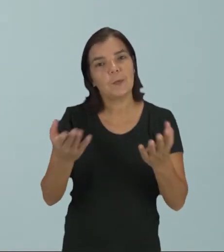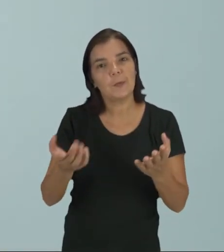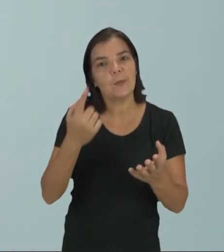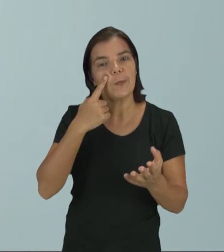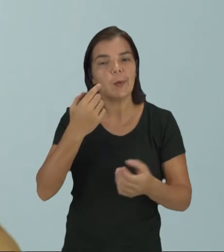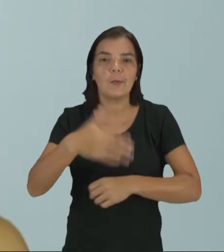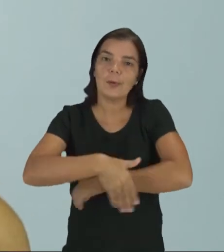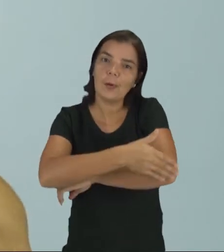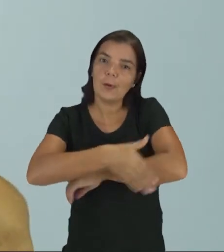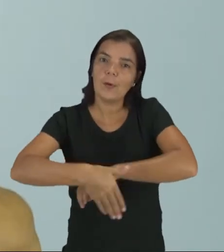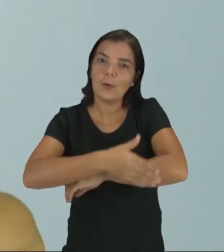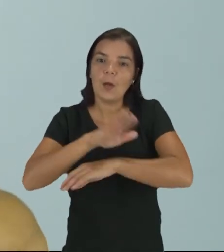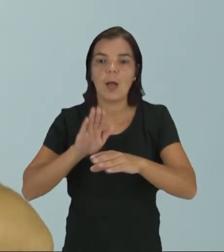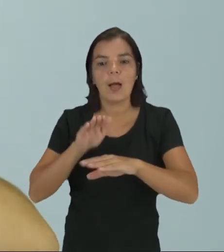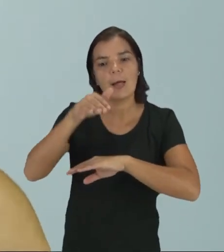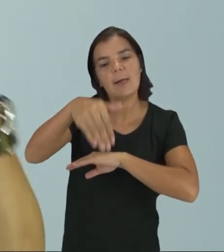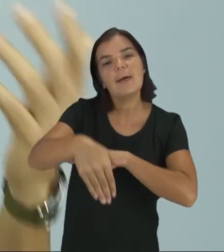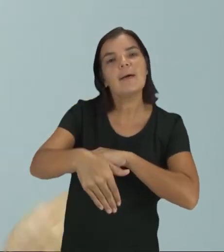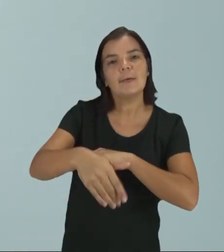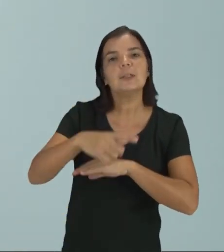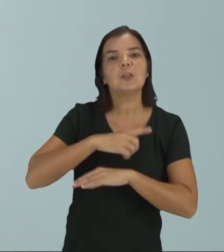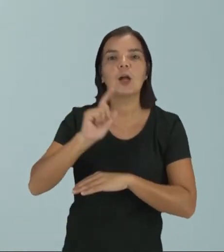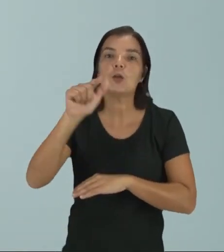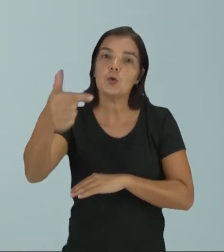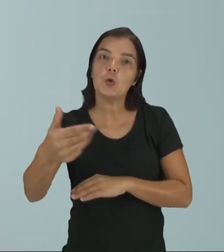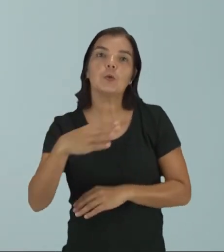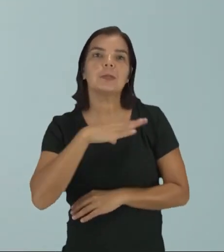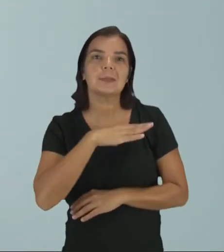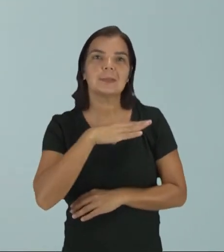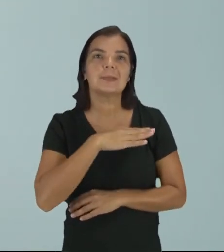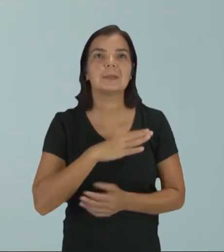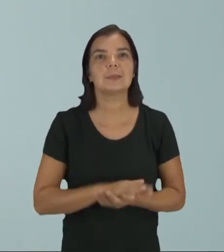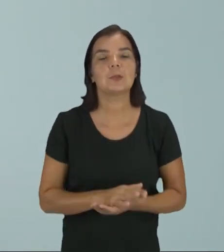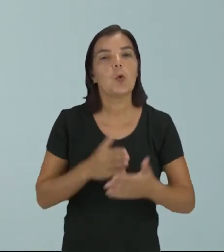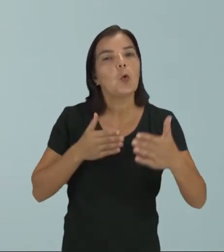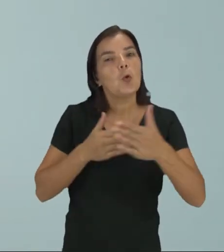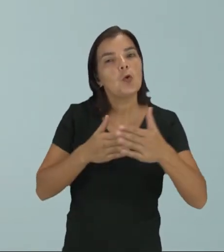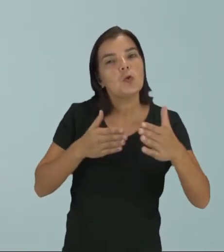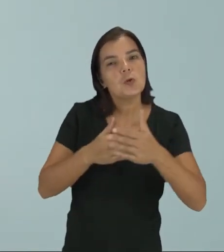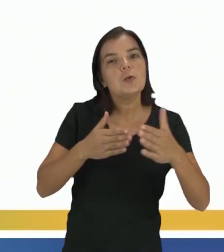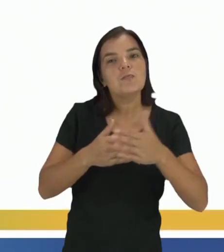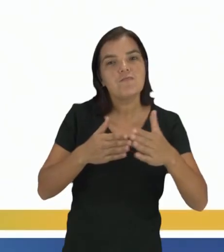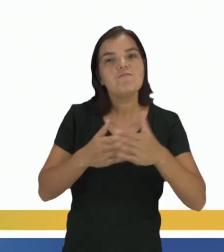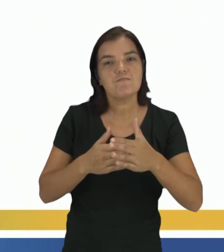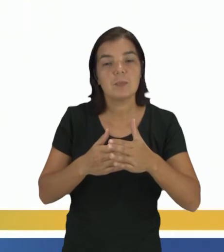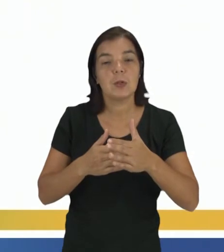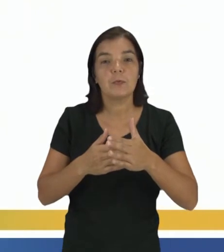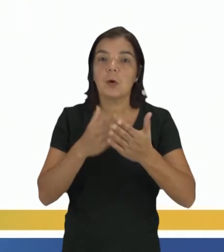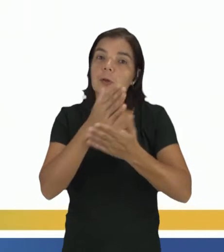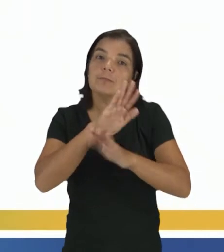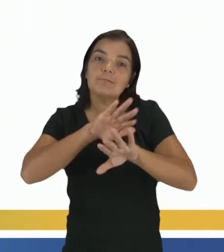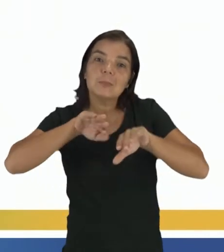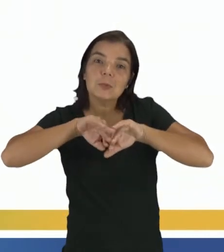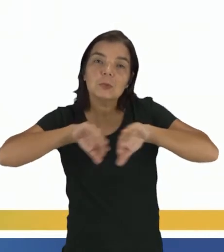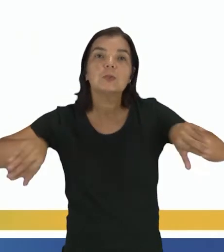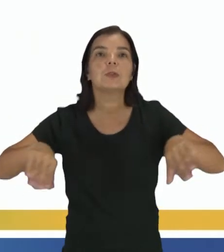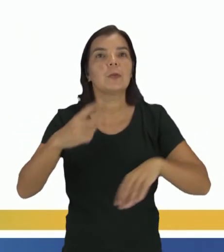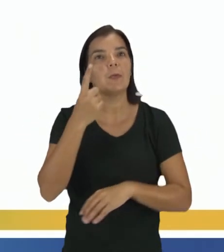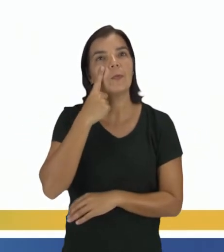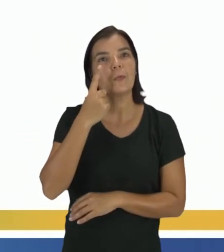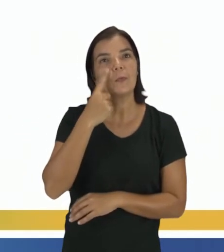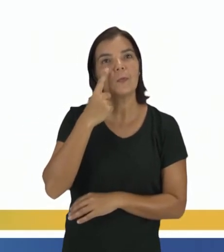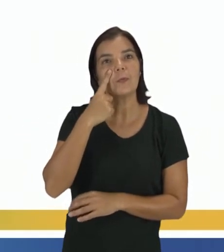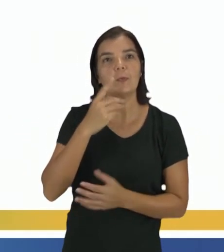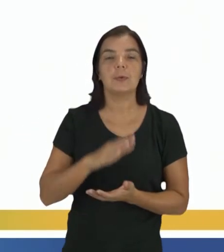está numa rua, se você atravessa ela, você já vai estar em uma outra cidade. O limite físico das cidades eles foram rompidos. Vide aí, por exemplo,